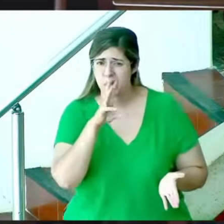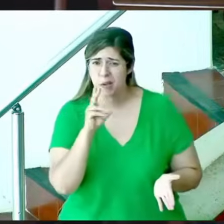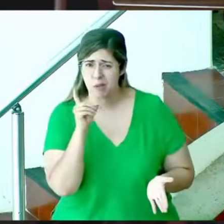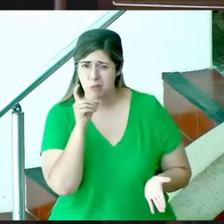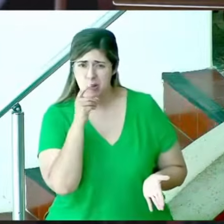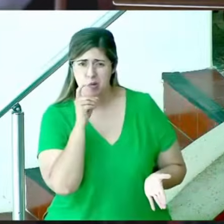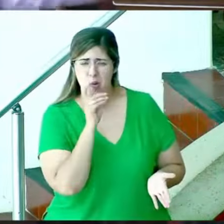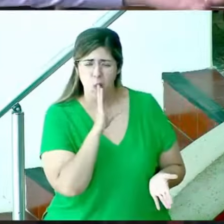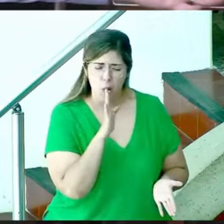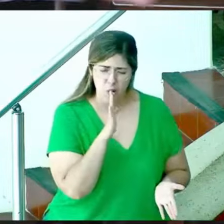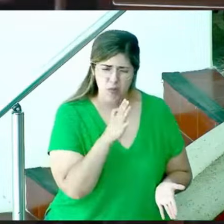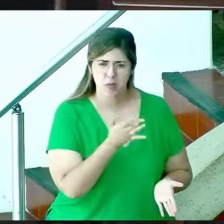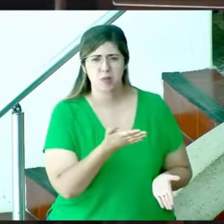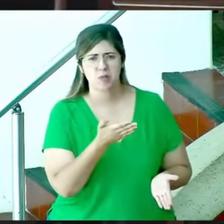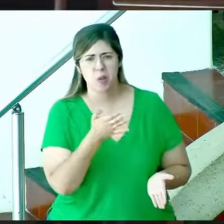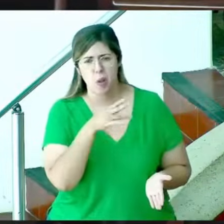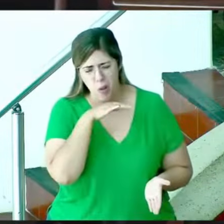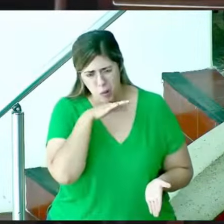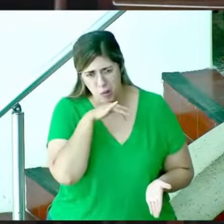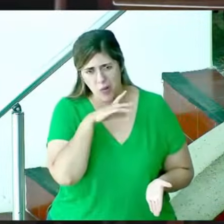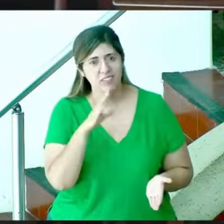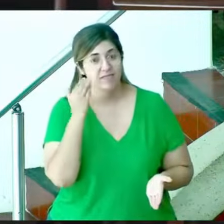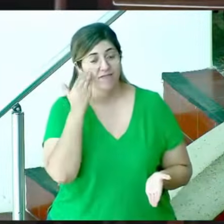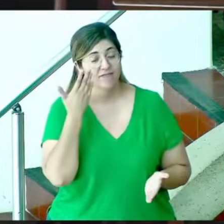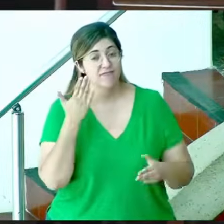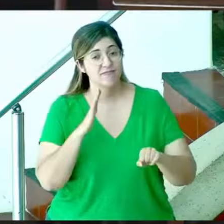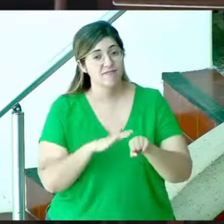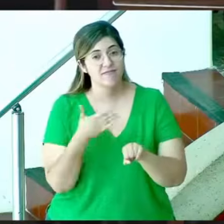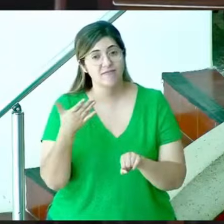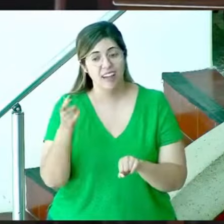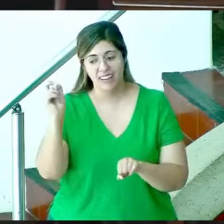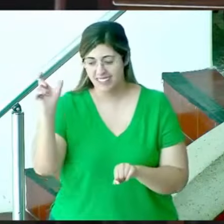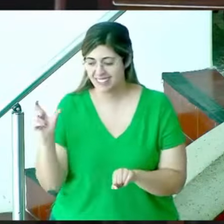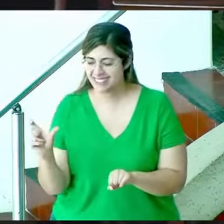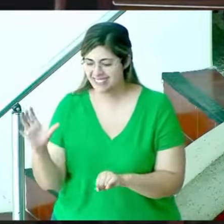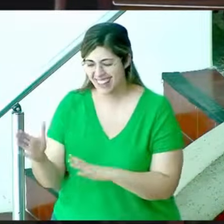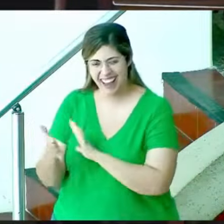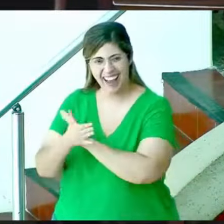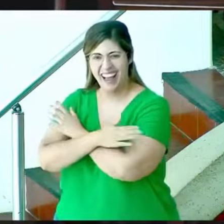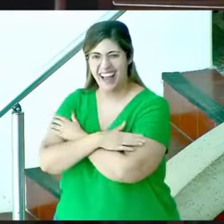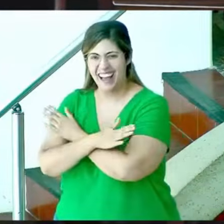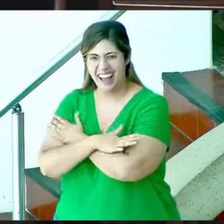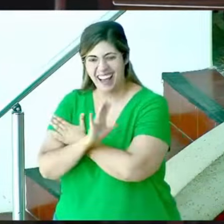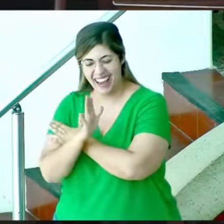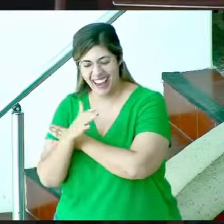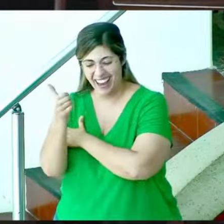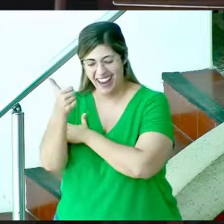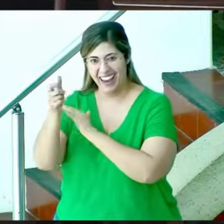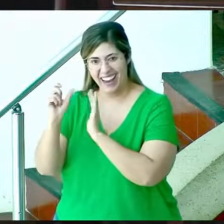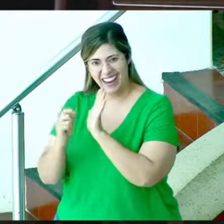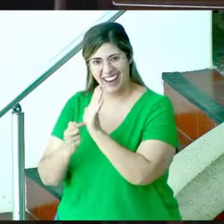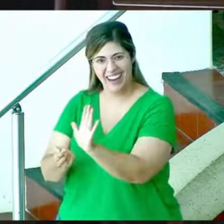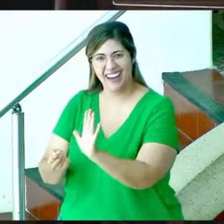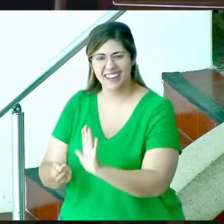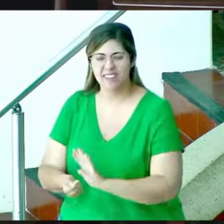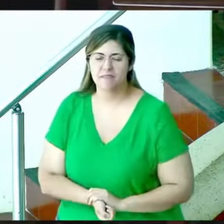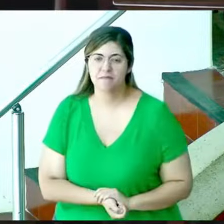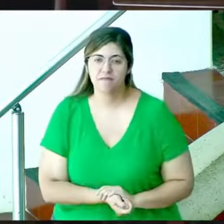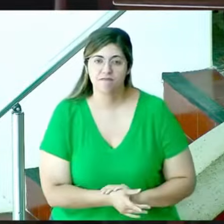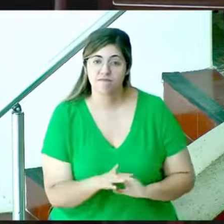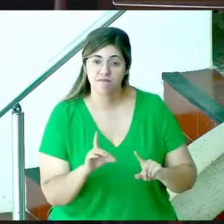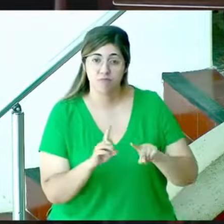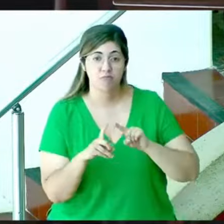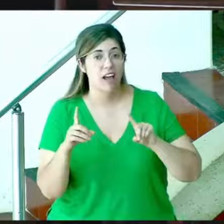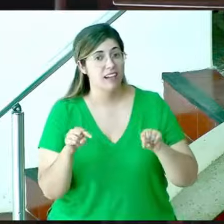com mais likes, com mais abraços. Meu Deus, já seria o céu. Ainda não é, ainda estamos aqui na terra